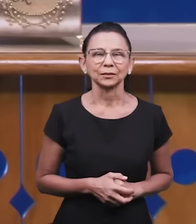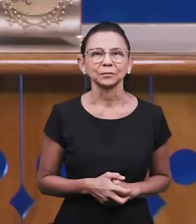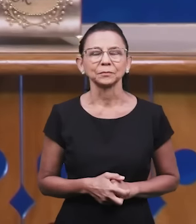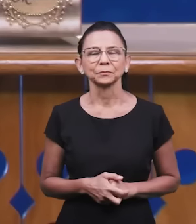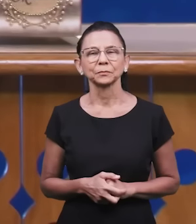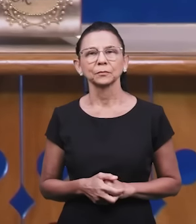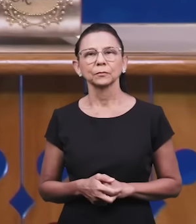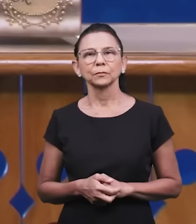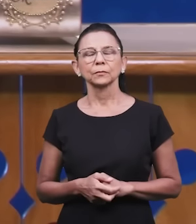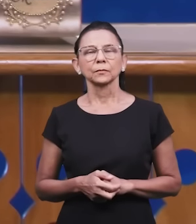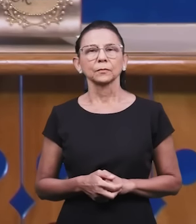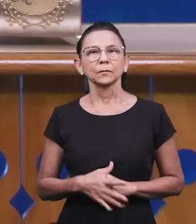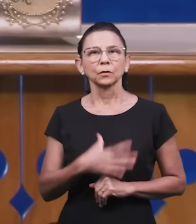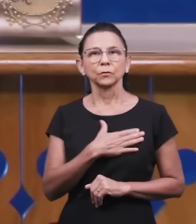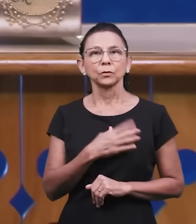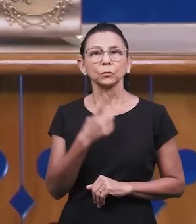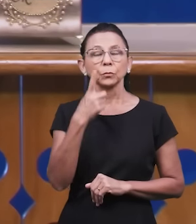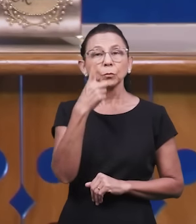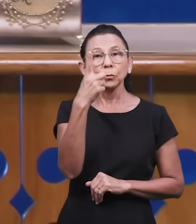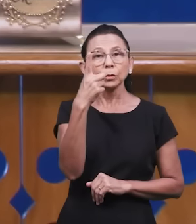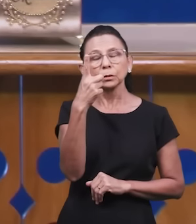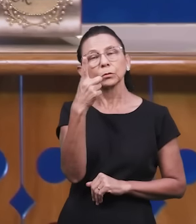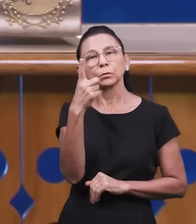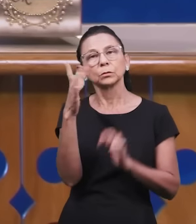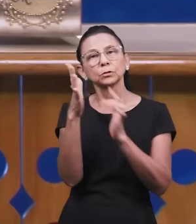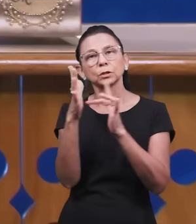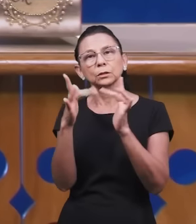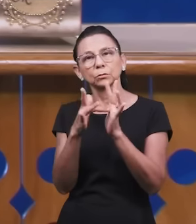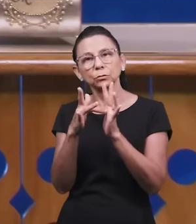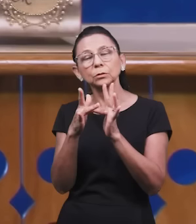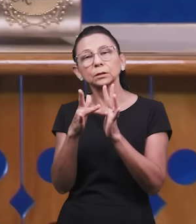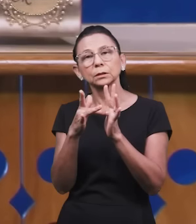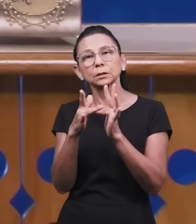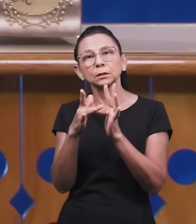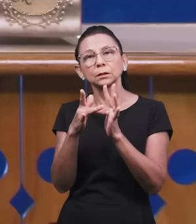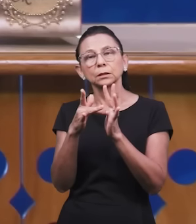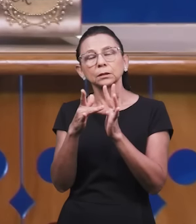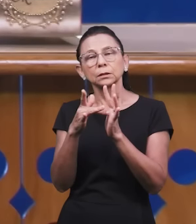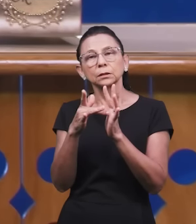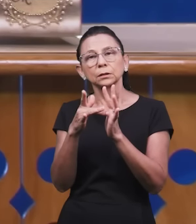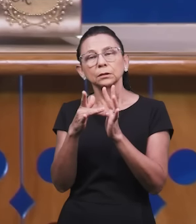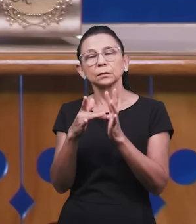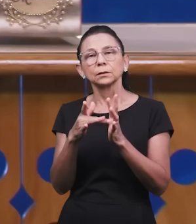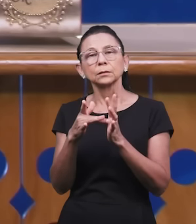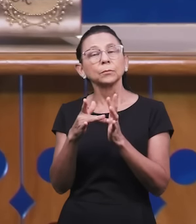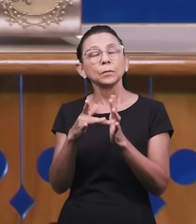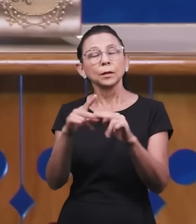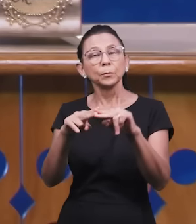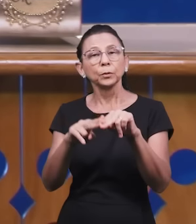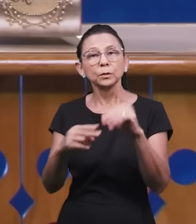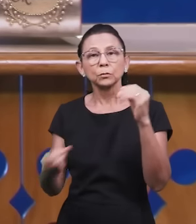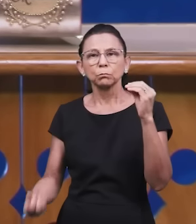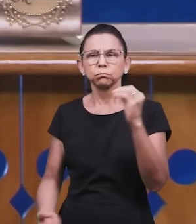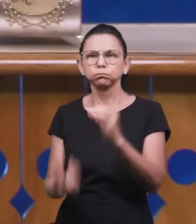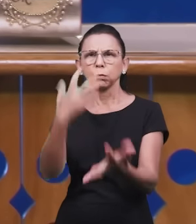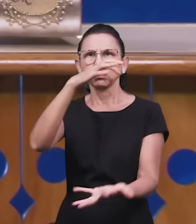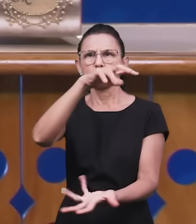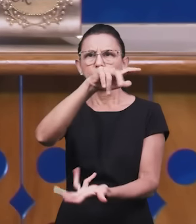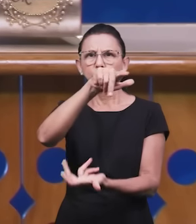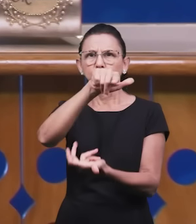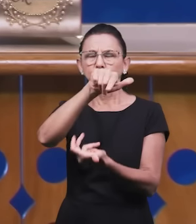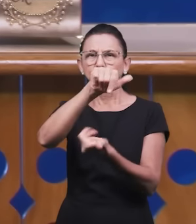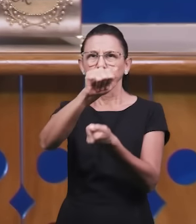por conta do Filho, unigênito do Pai, é que todas essas coisas foram feitas. Quando nós falamos, todas as coisas foram feitas